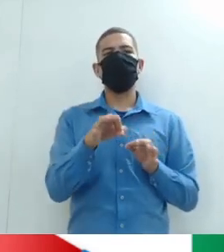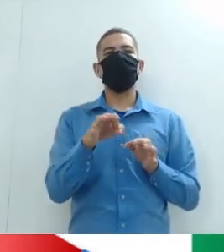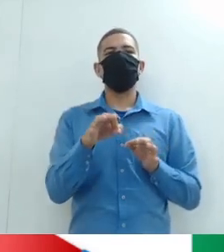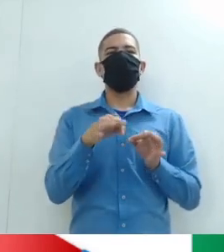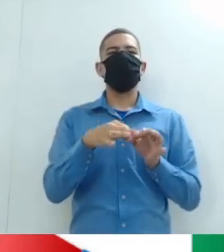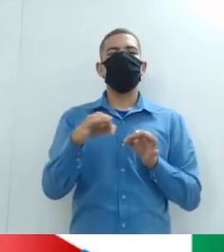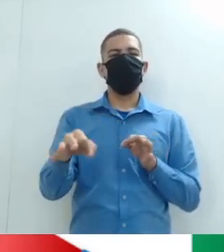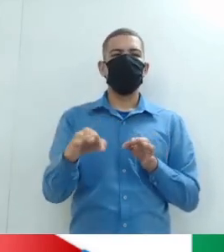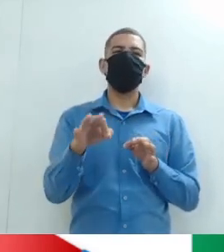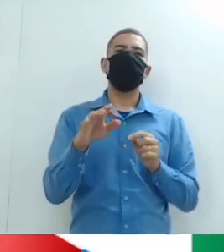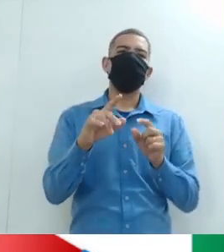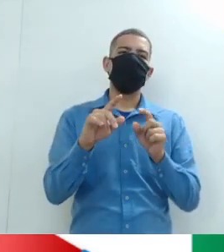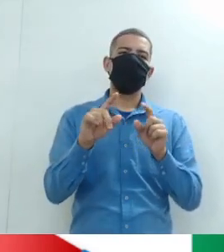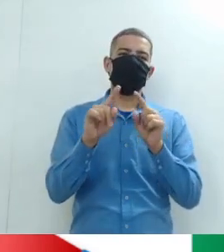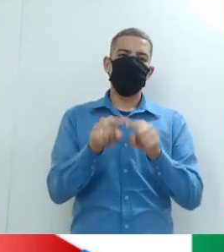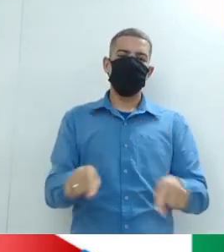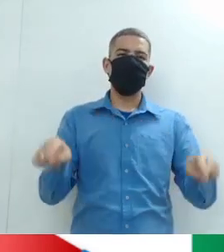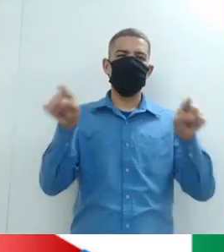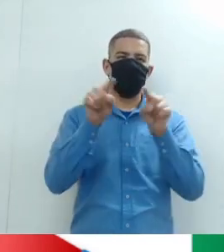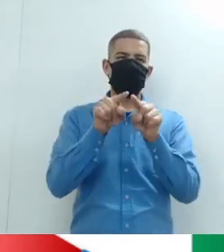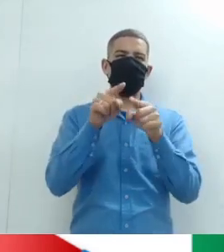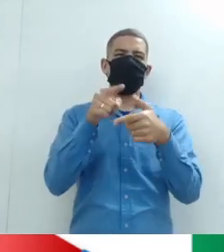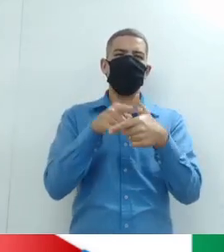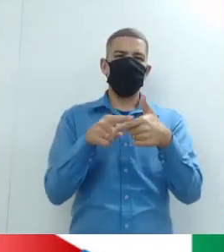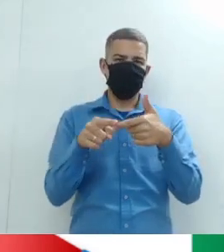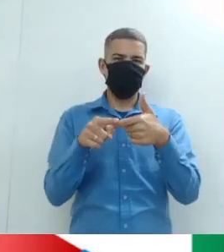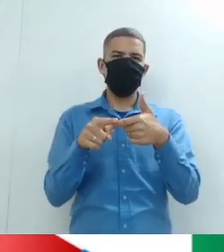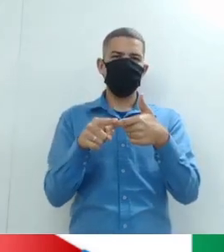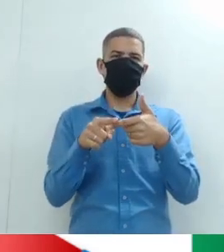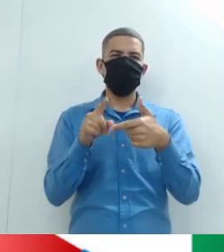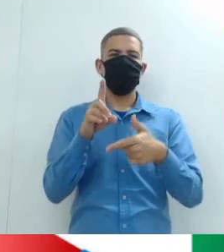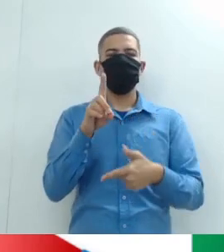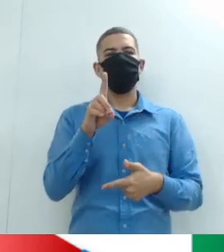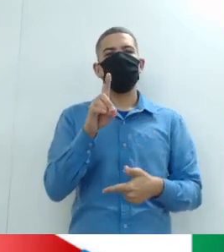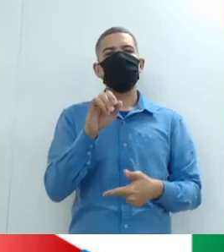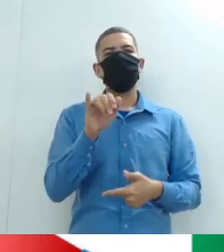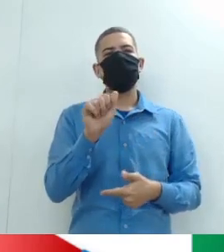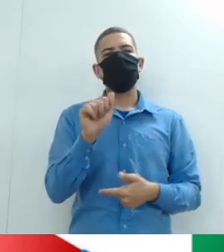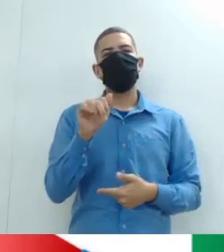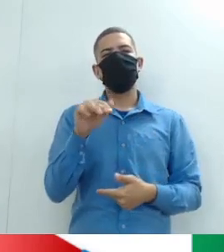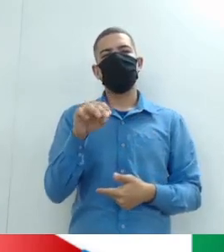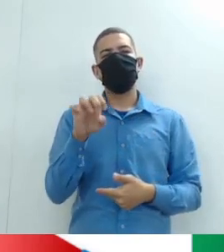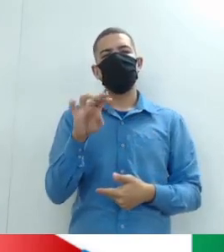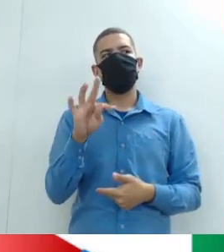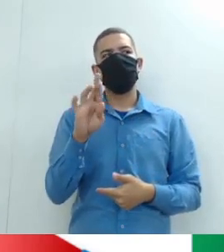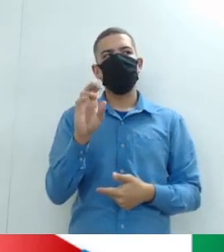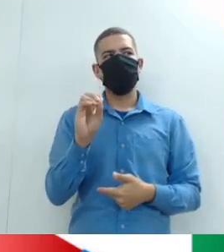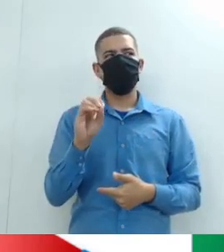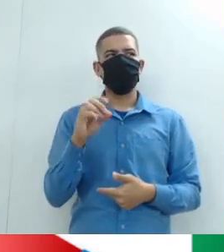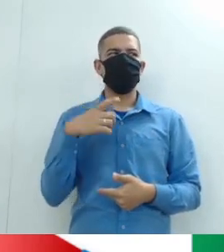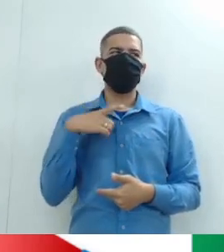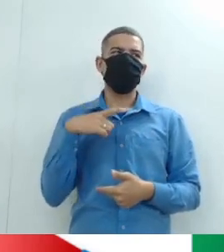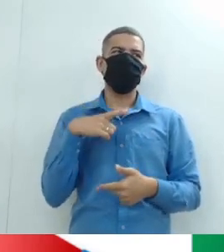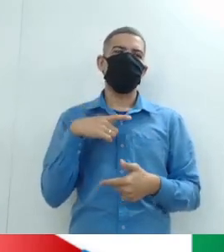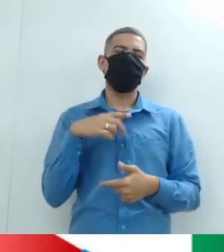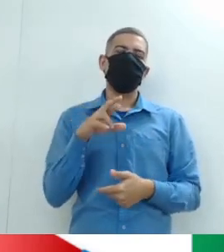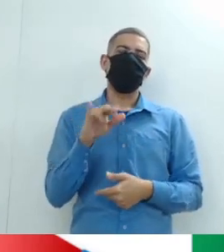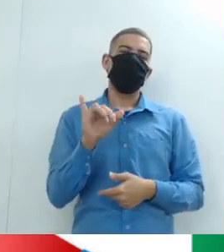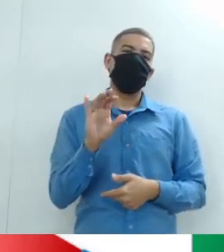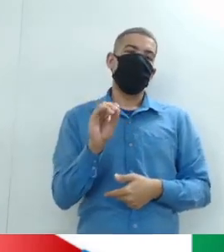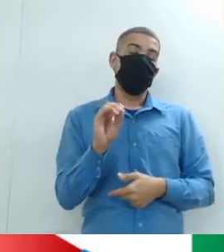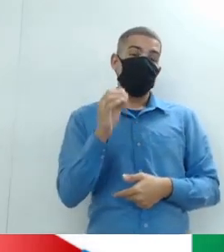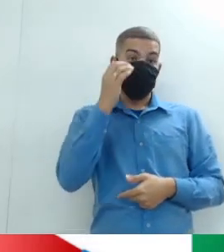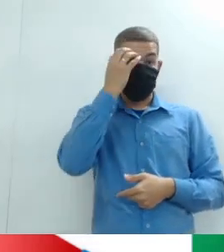circunferência dividido pelo diâmetro, tá? Ok? E aí eu multiplico pelo raio. Veja, comprimento